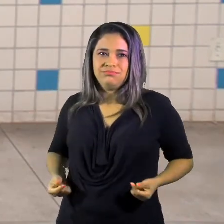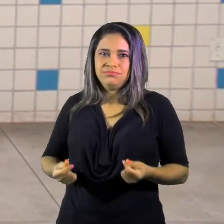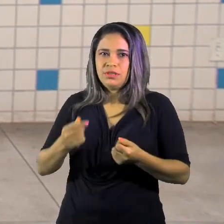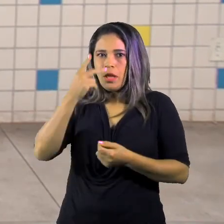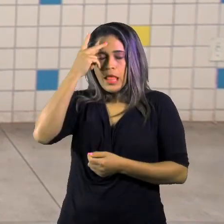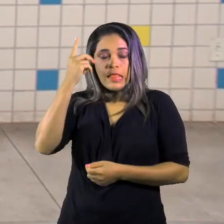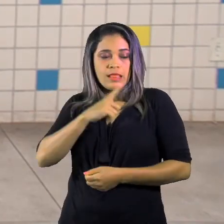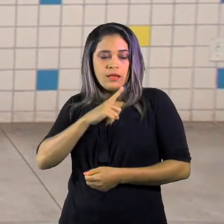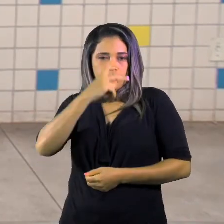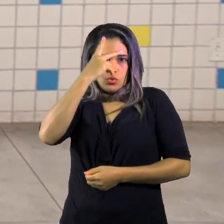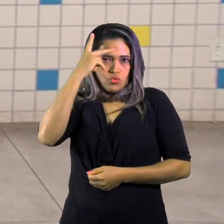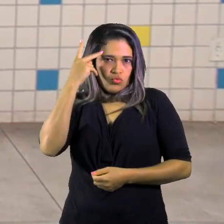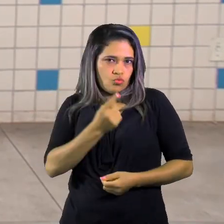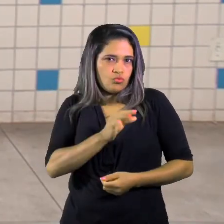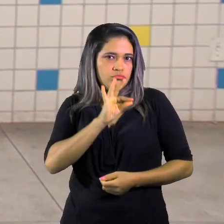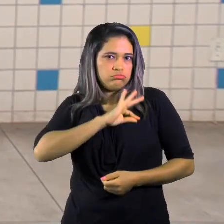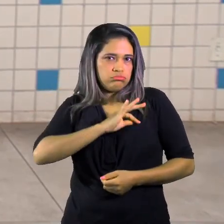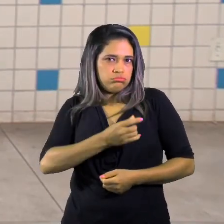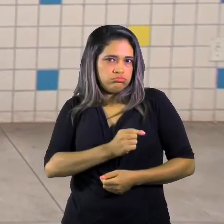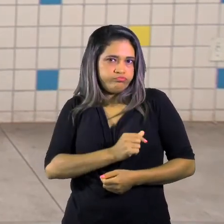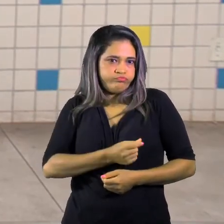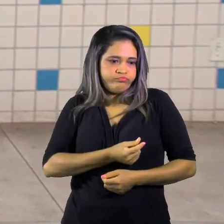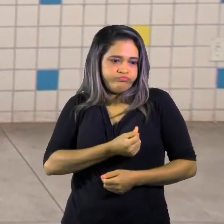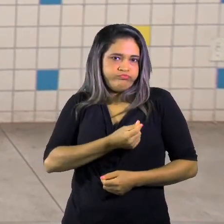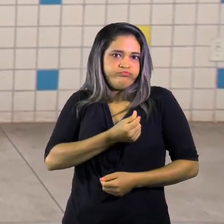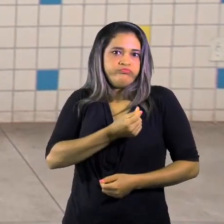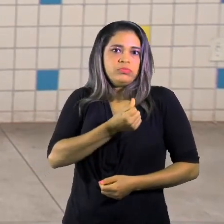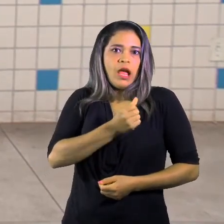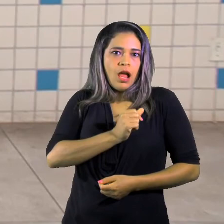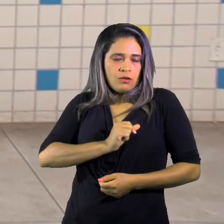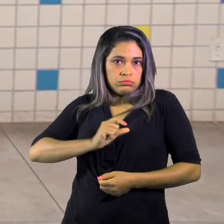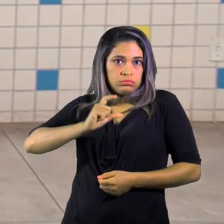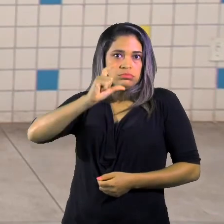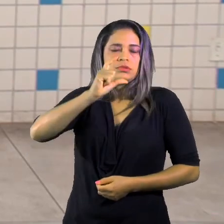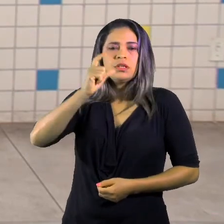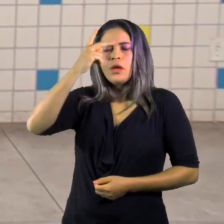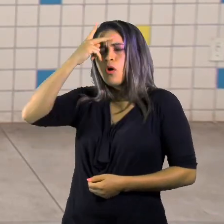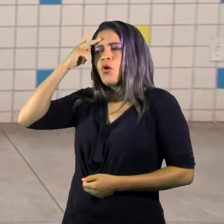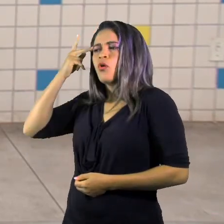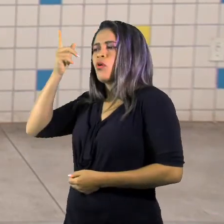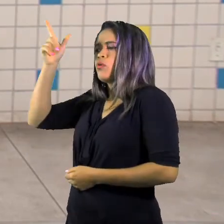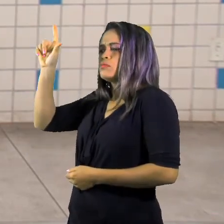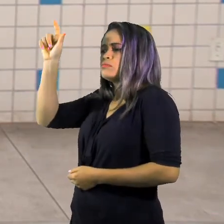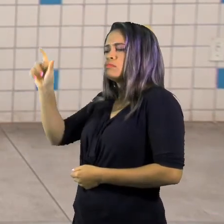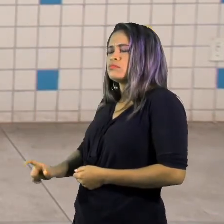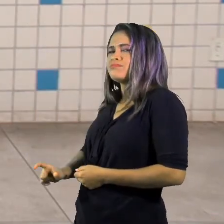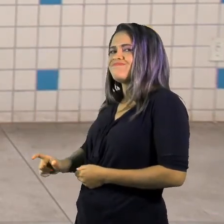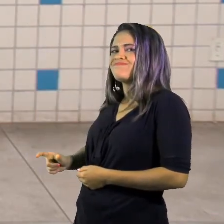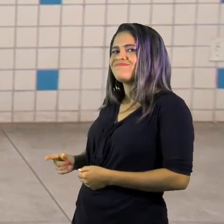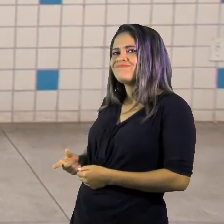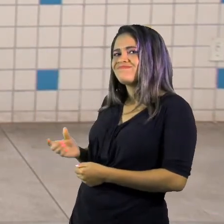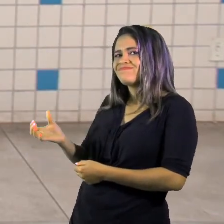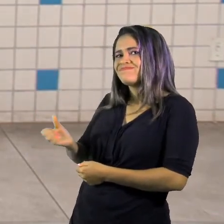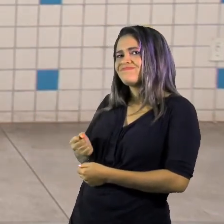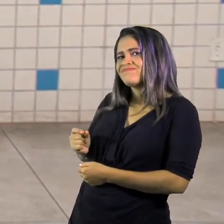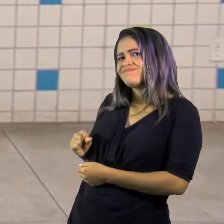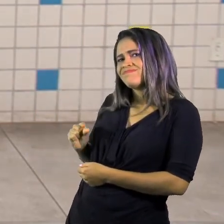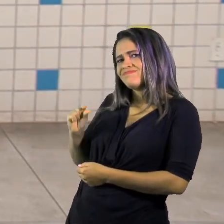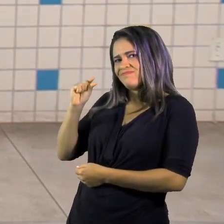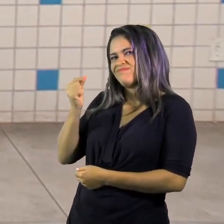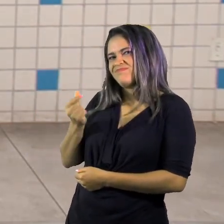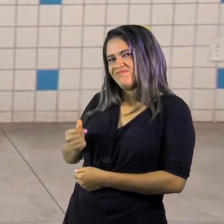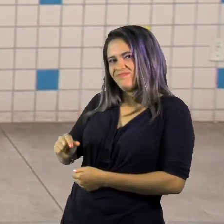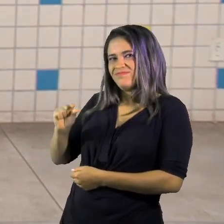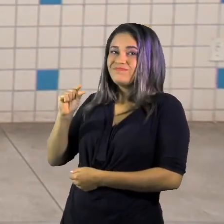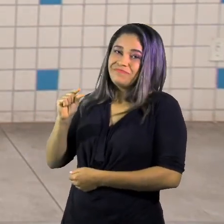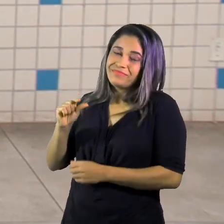ganham muito, né? Tem um poder aquisitivo alto, e outras pessoas ganham muito pouco. Ah,